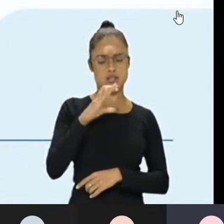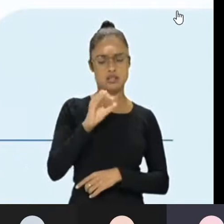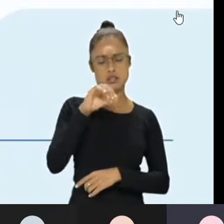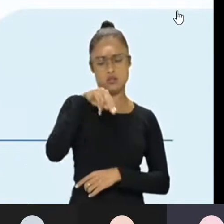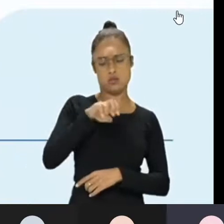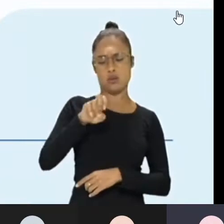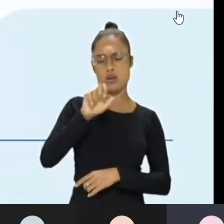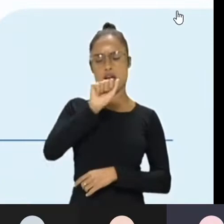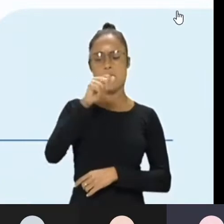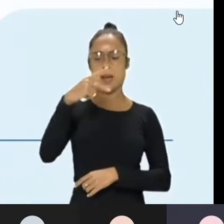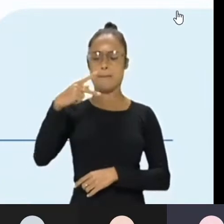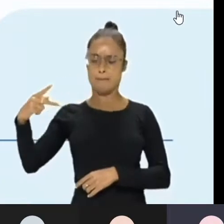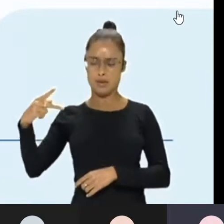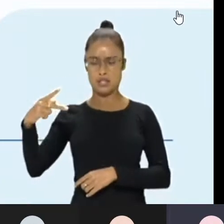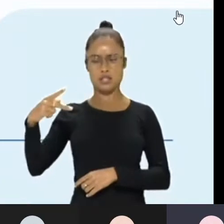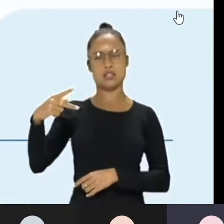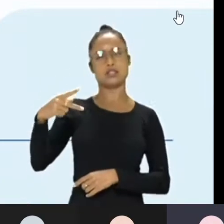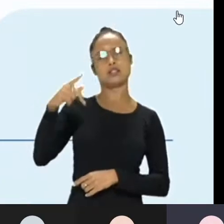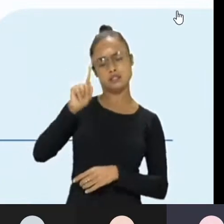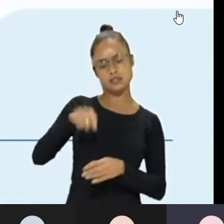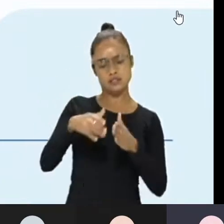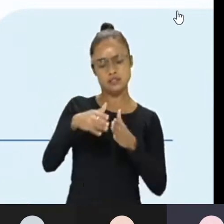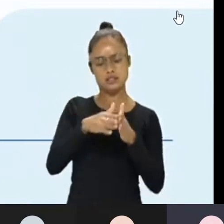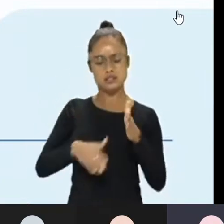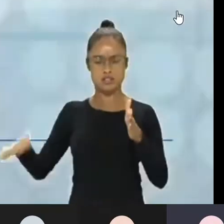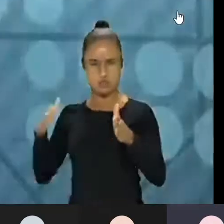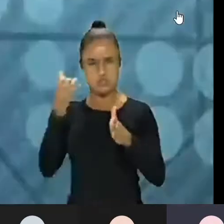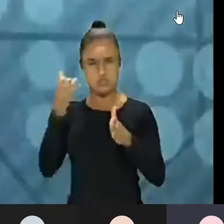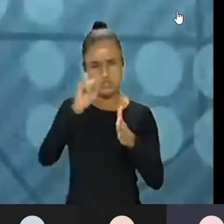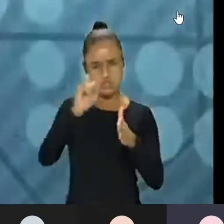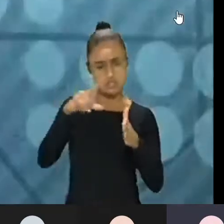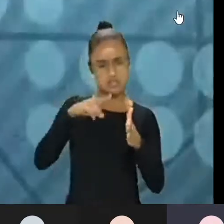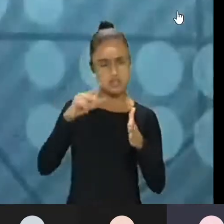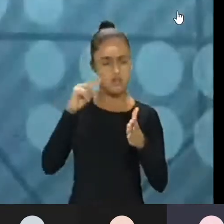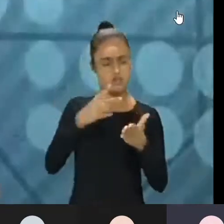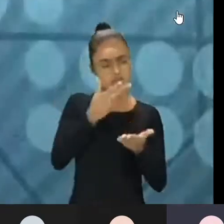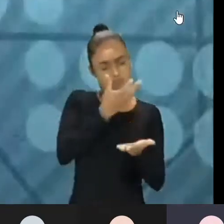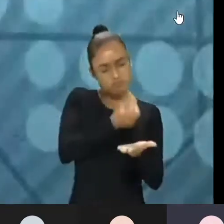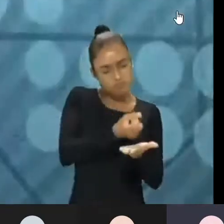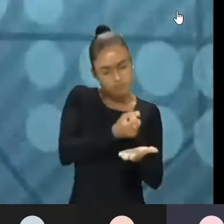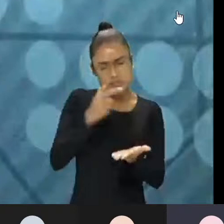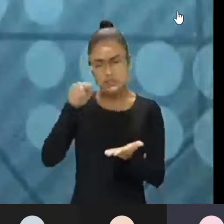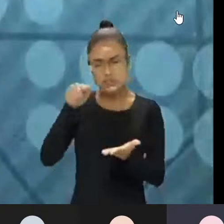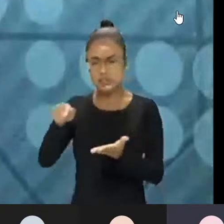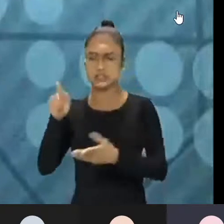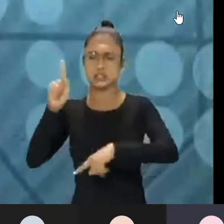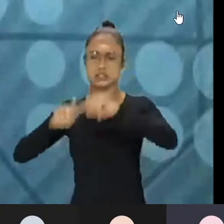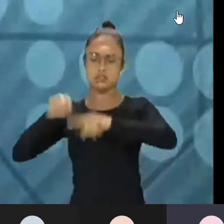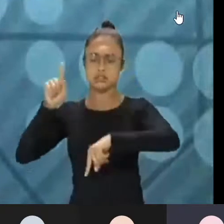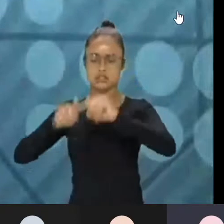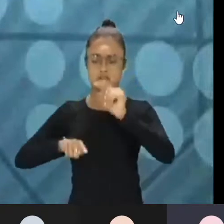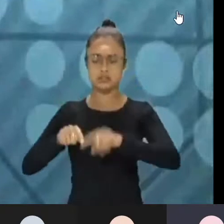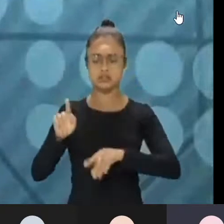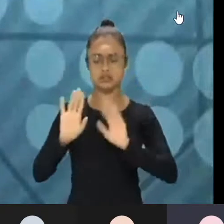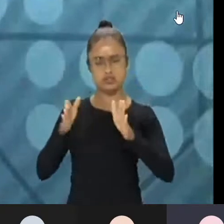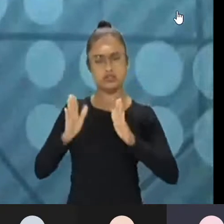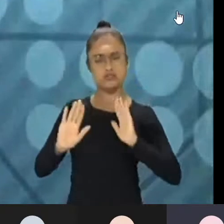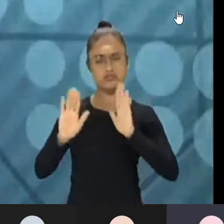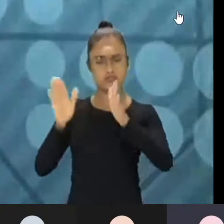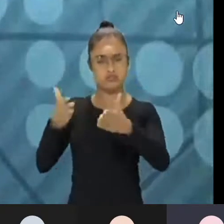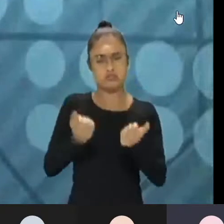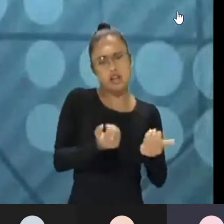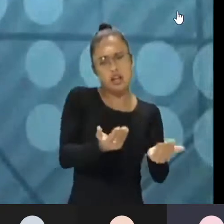a partir dessa introdução, considerando que você vai fazer essas explorações no material recomendado, por meio